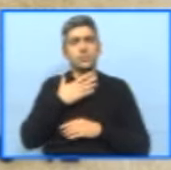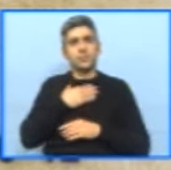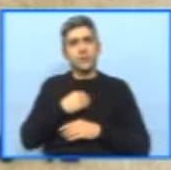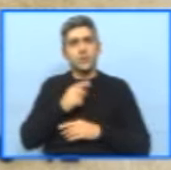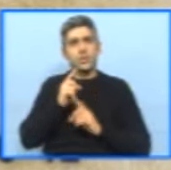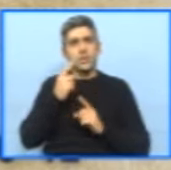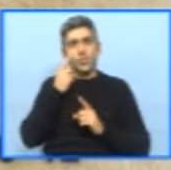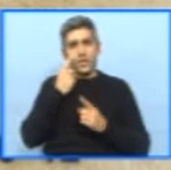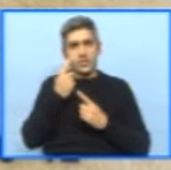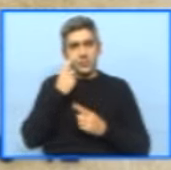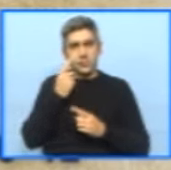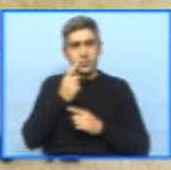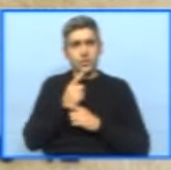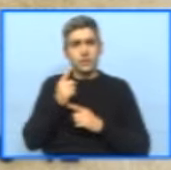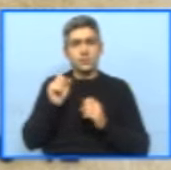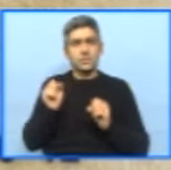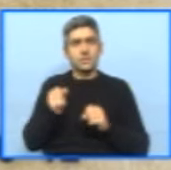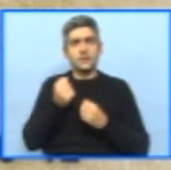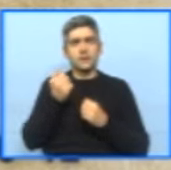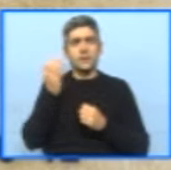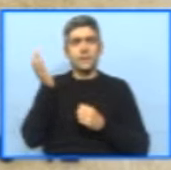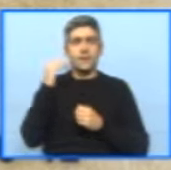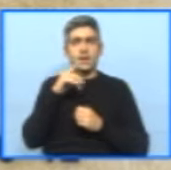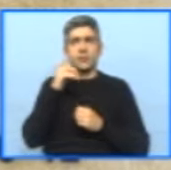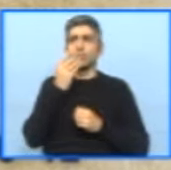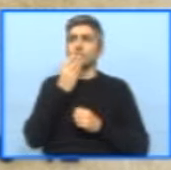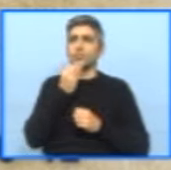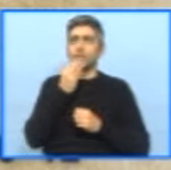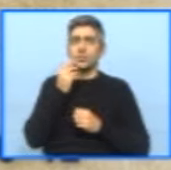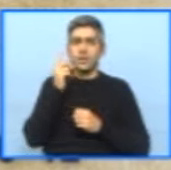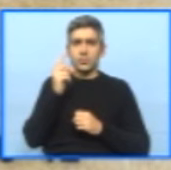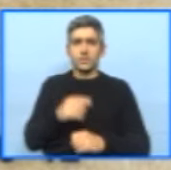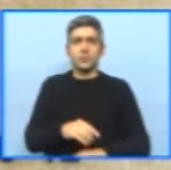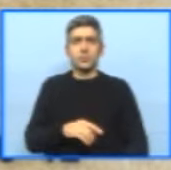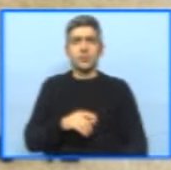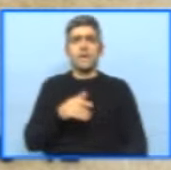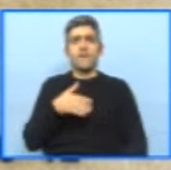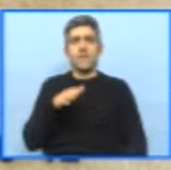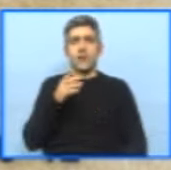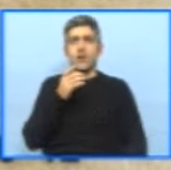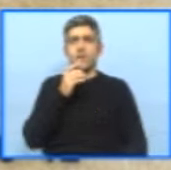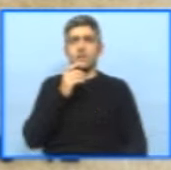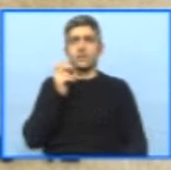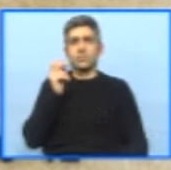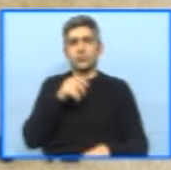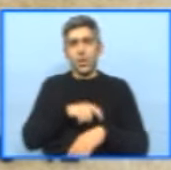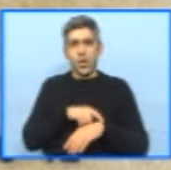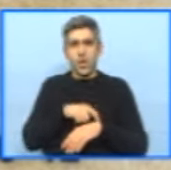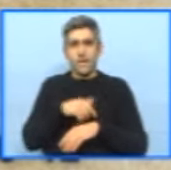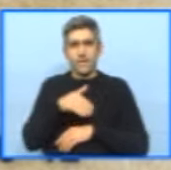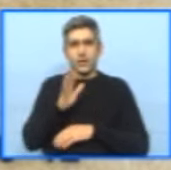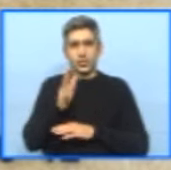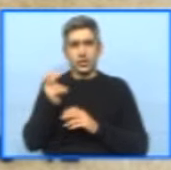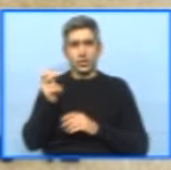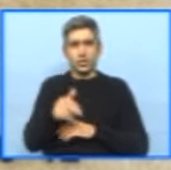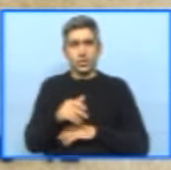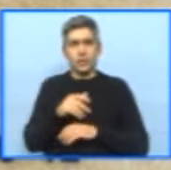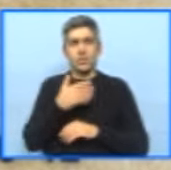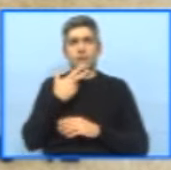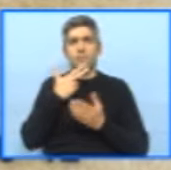que conhecemos, porque a salvação vem dos judeus. Mas vai chegar a hora, e já chegou, em que os